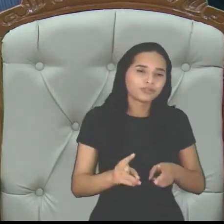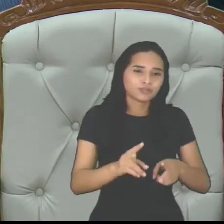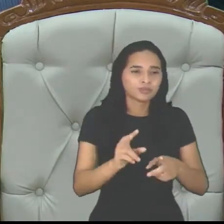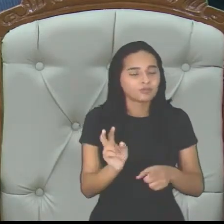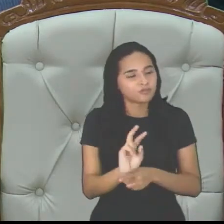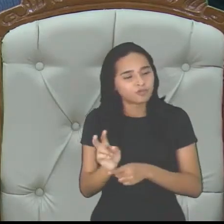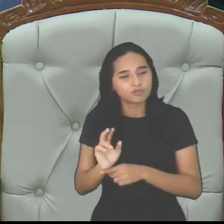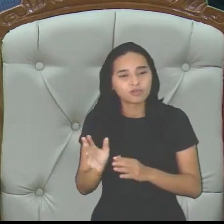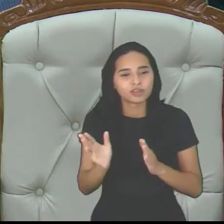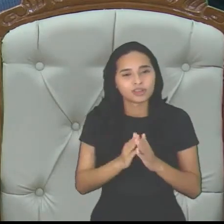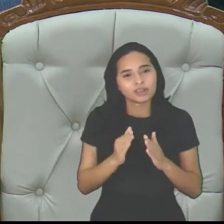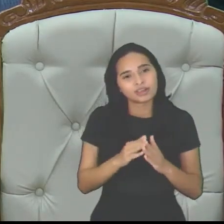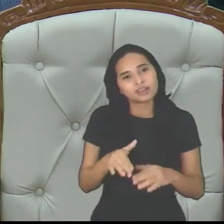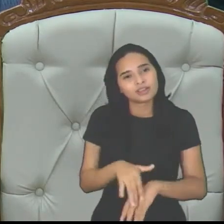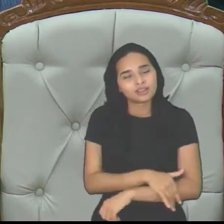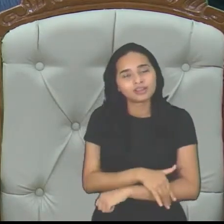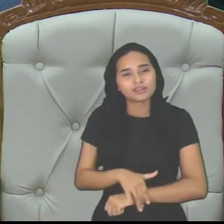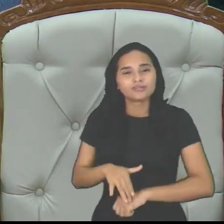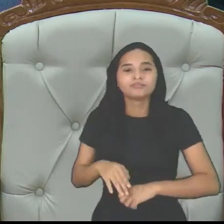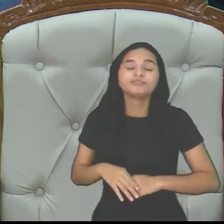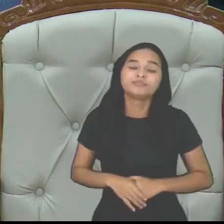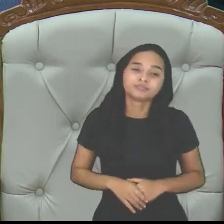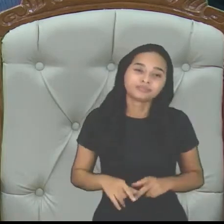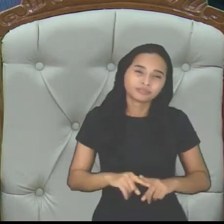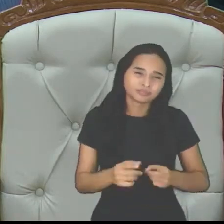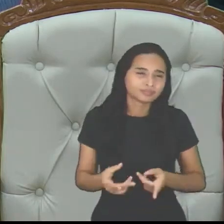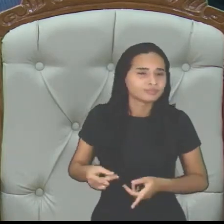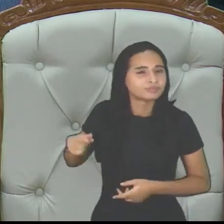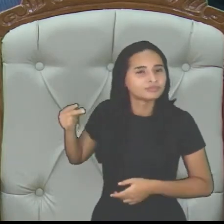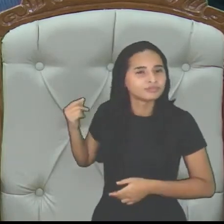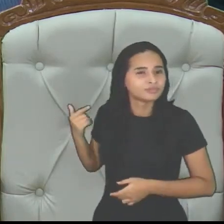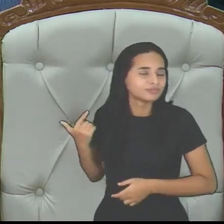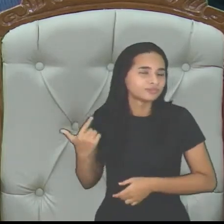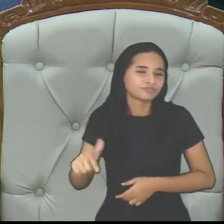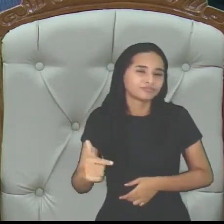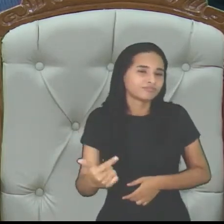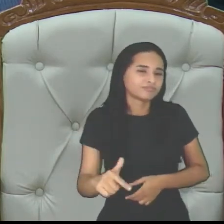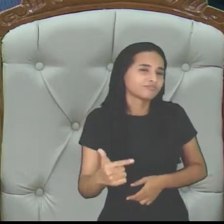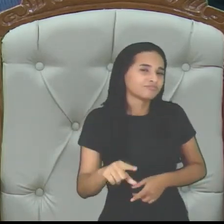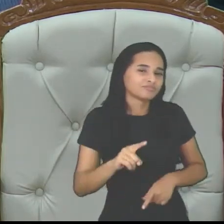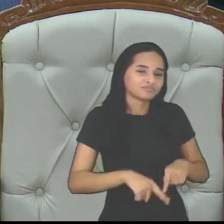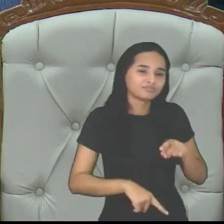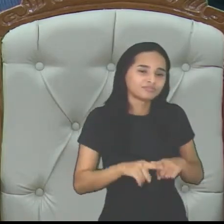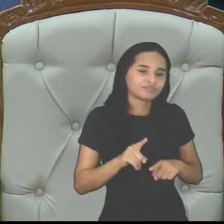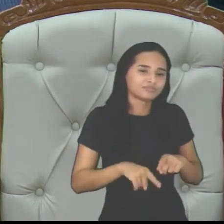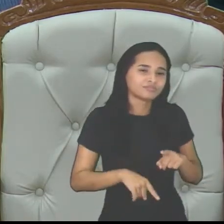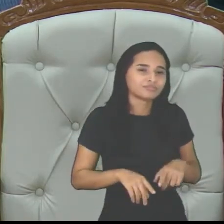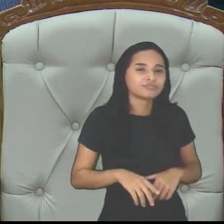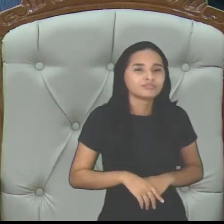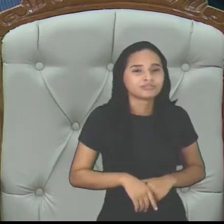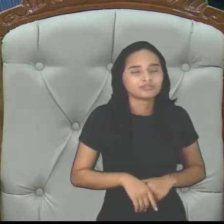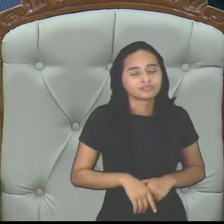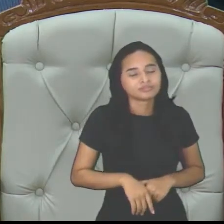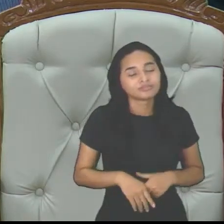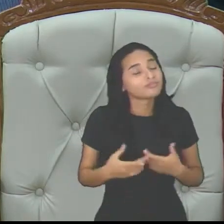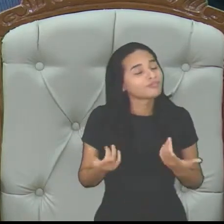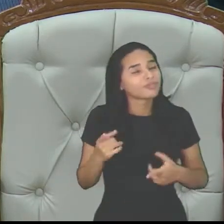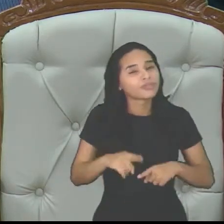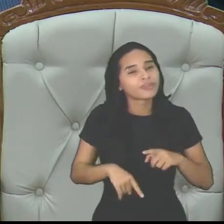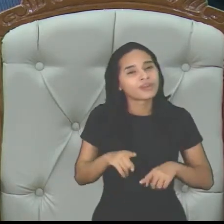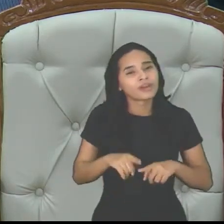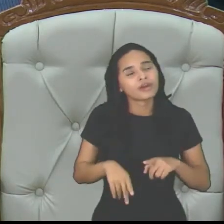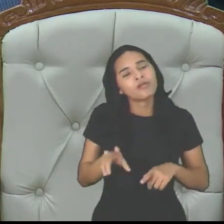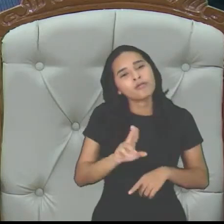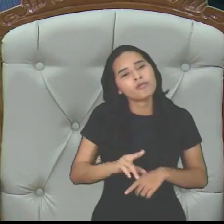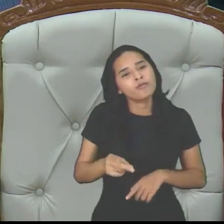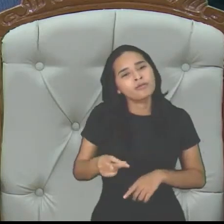pessoas. Mas no passado nós não tínhamos esses dispositivos. Qual era o dispositivo que se usava